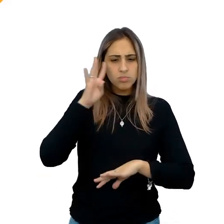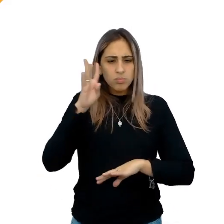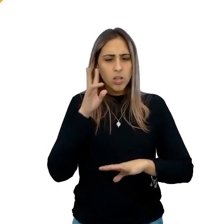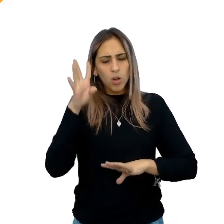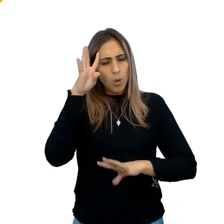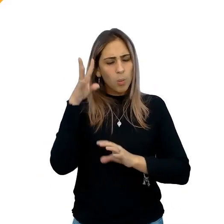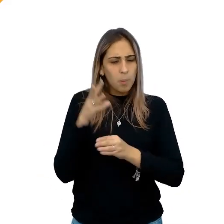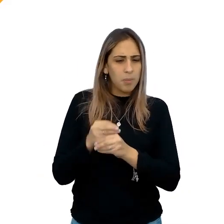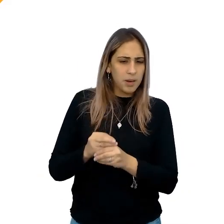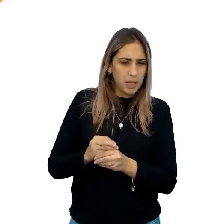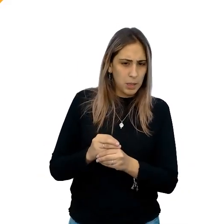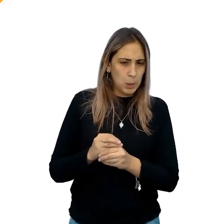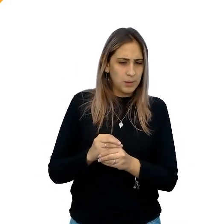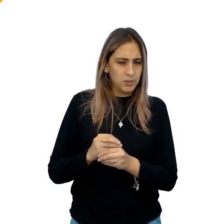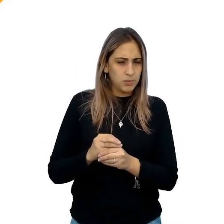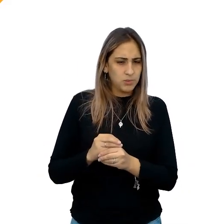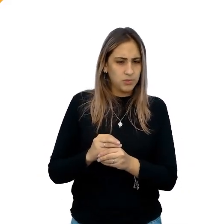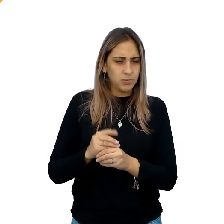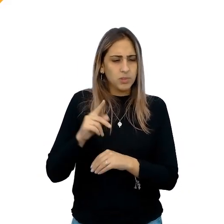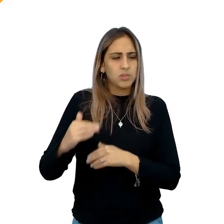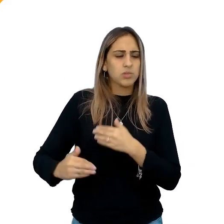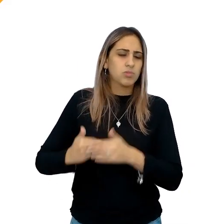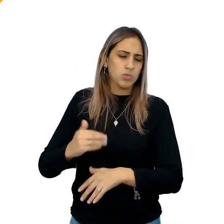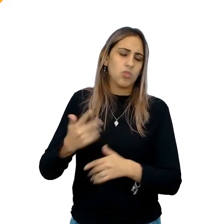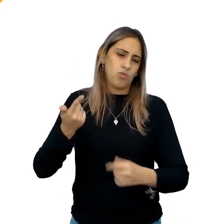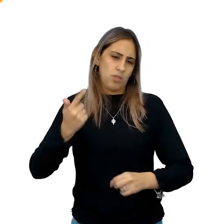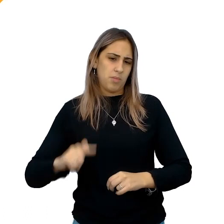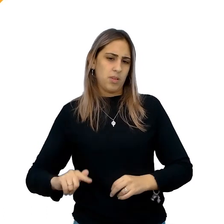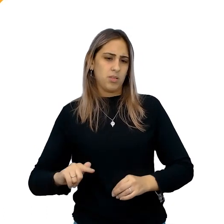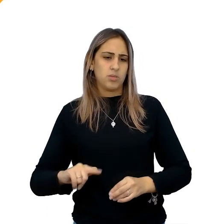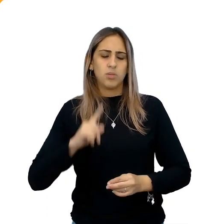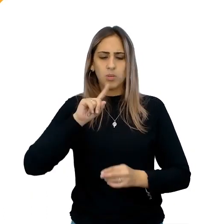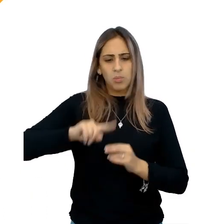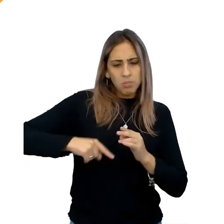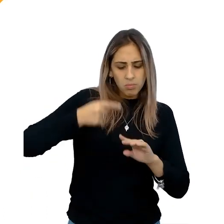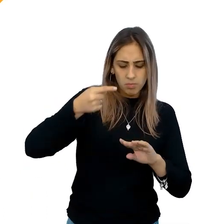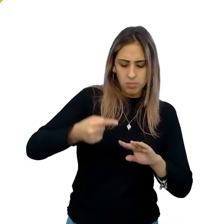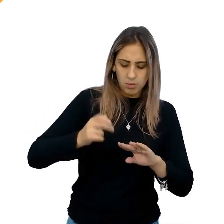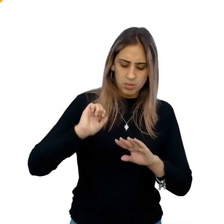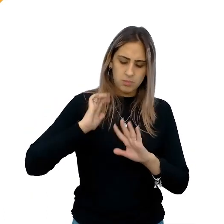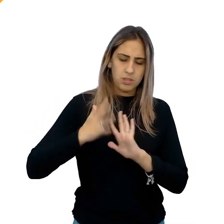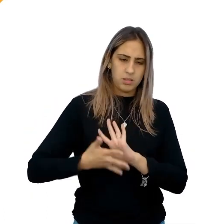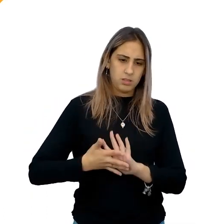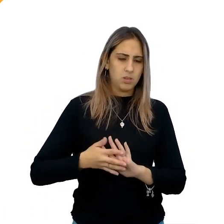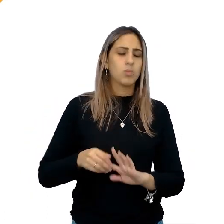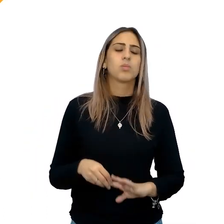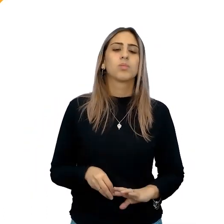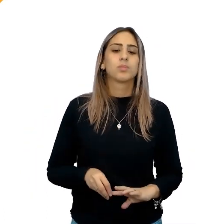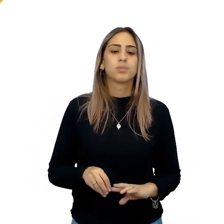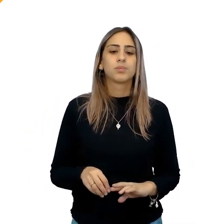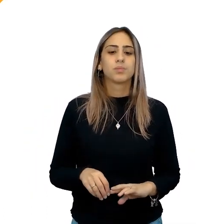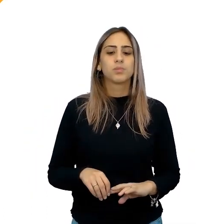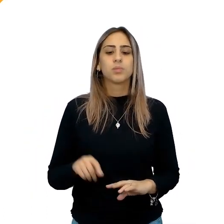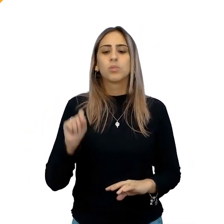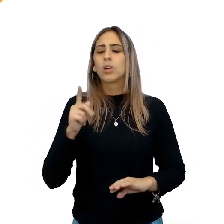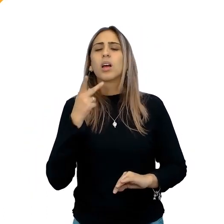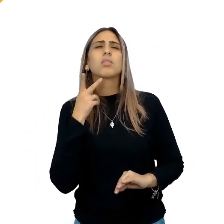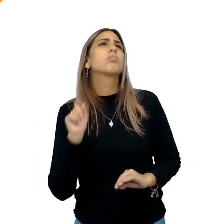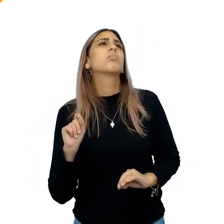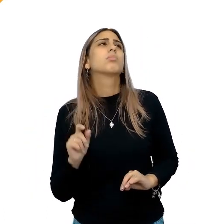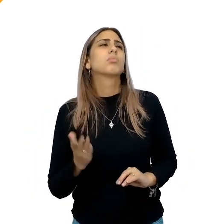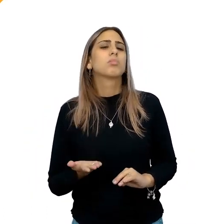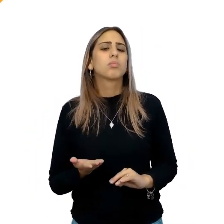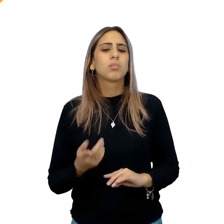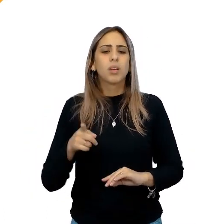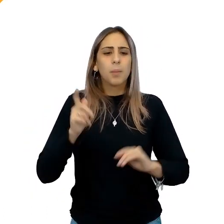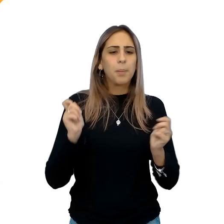compreende e desenvolve novamente uma próxima ação, tá bem? Então, o que quer dizer, né? Abre-se